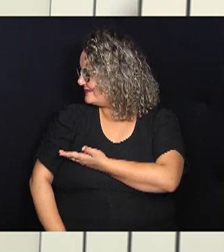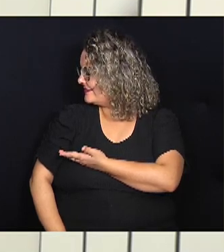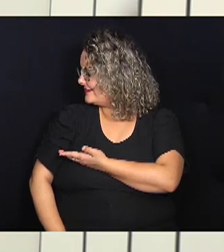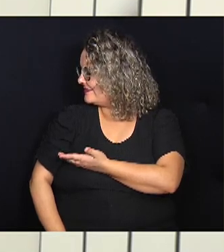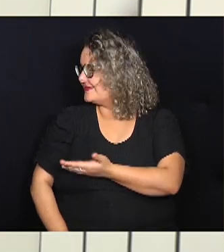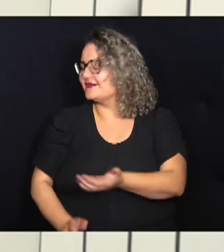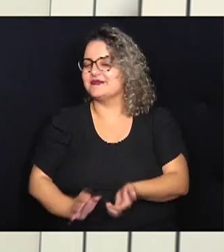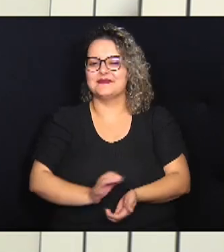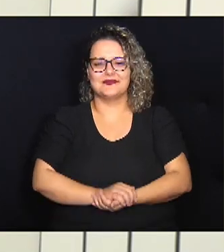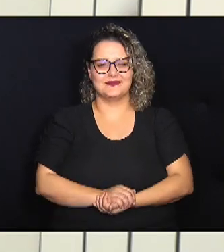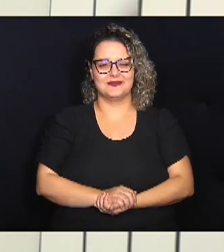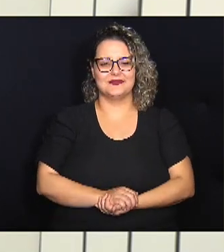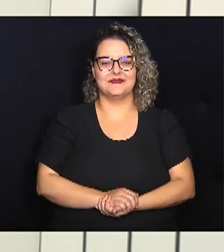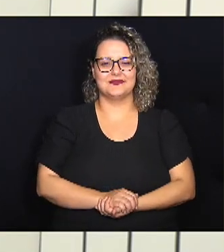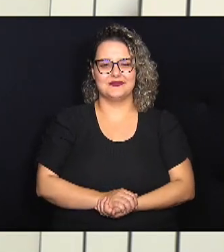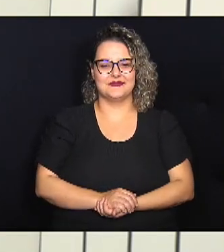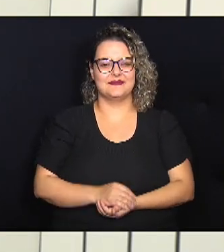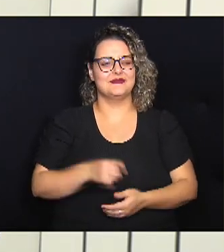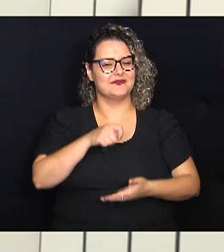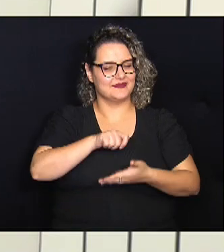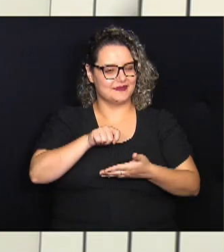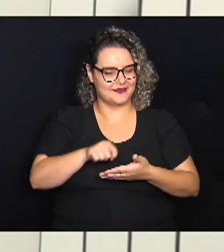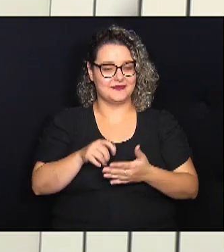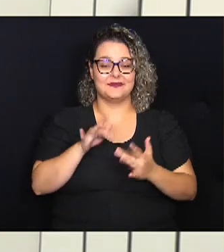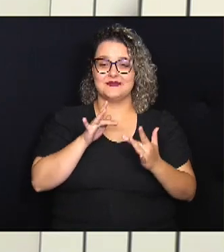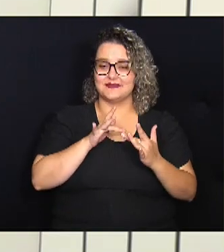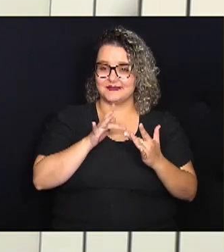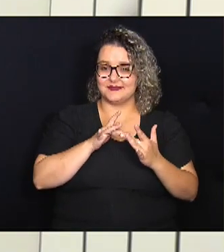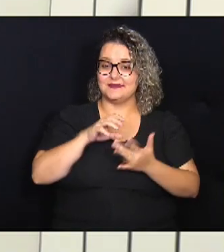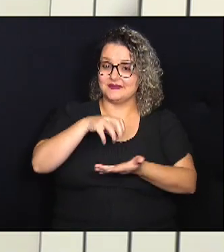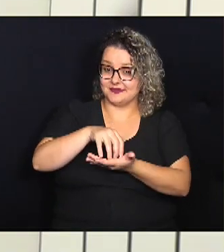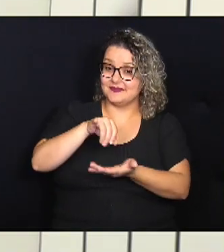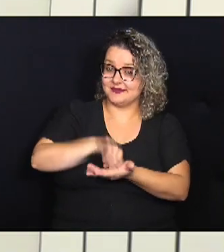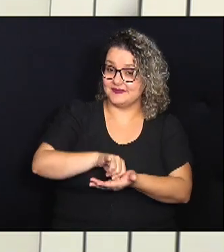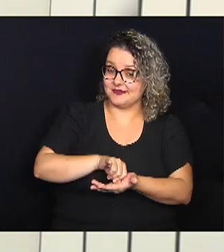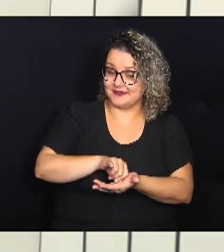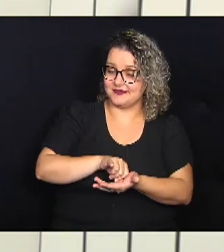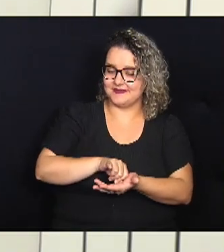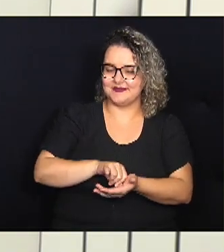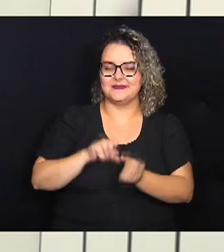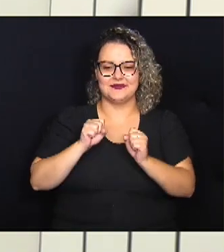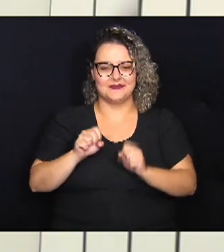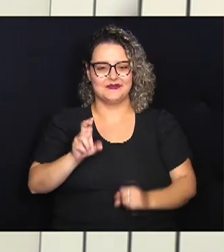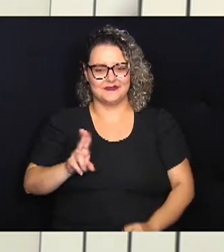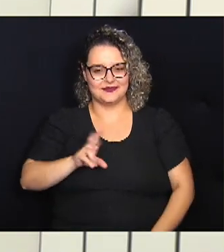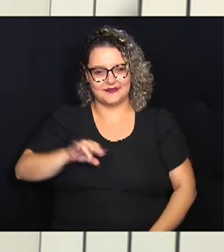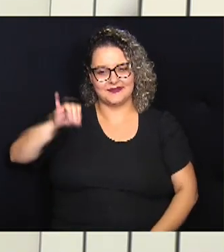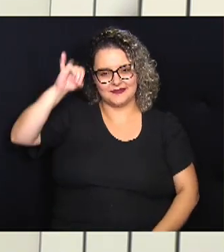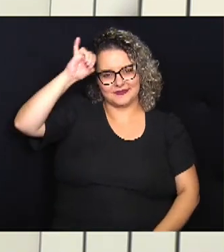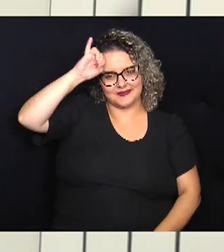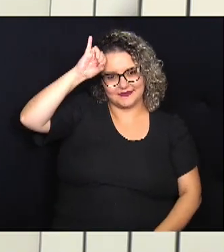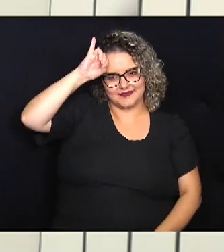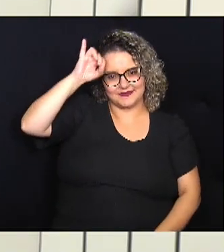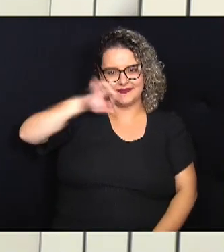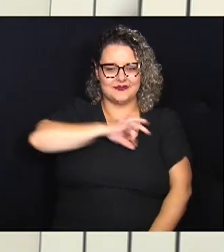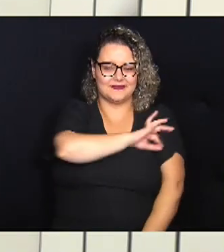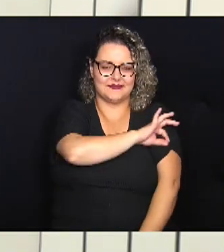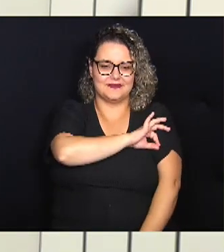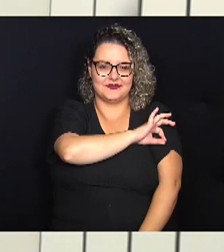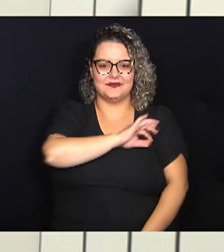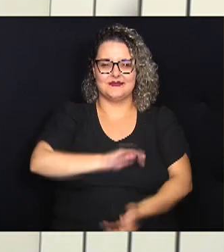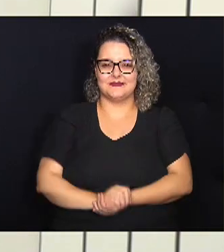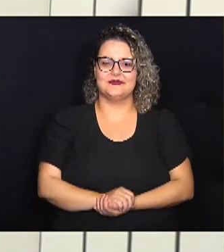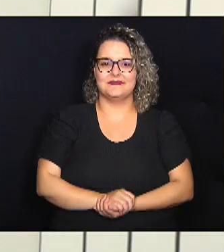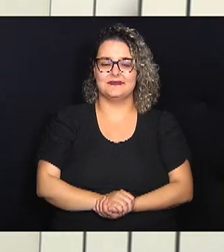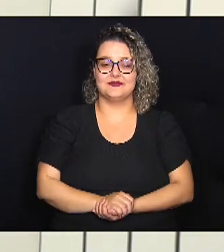www.ima.sp.gov.br/Wi-Fi-grátis. Anota aí, já conecta. Se você está no centro da cidade, aí você pode usar o Wi-Fi da Prefeitura.